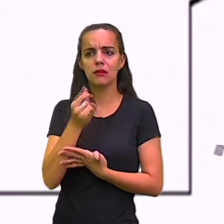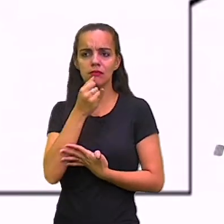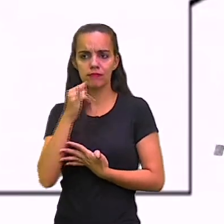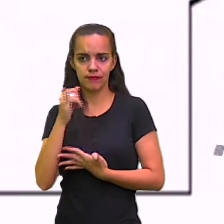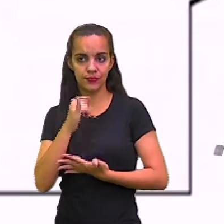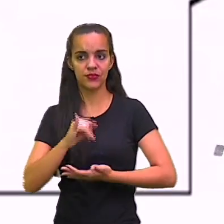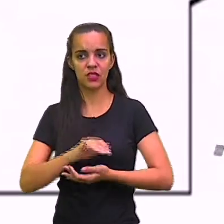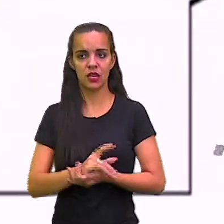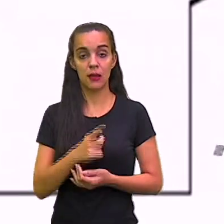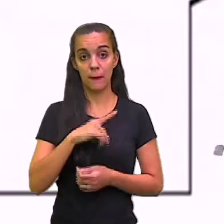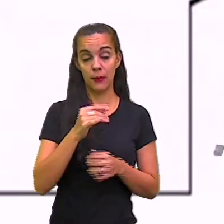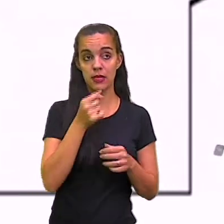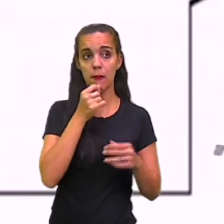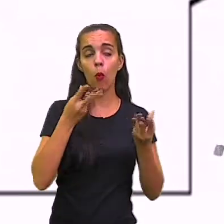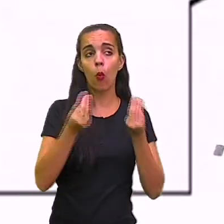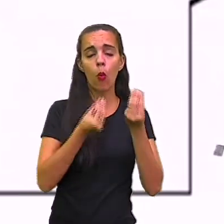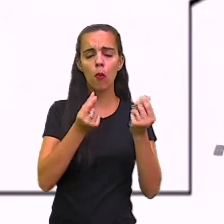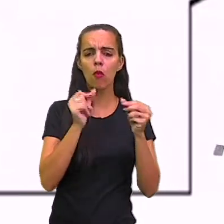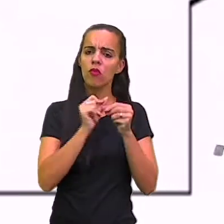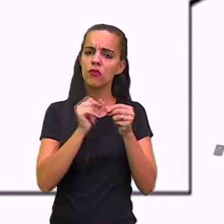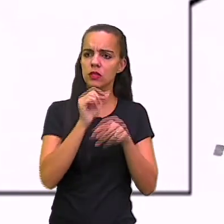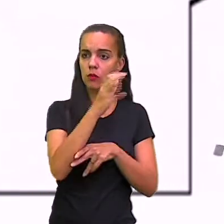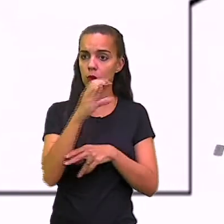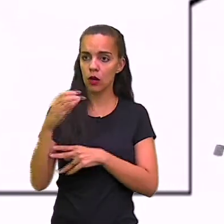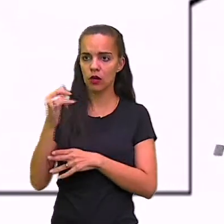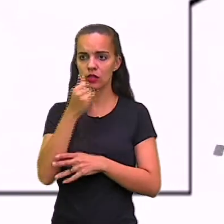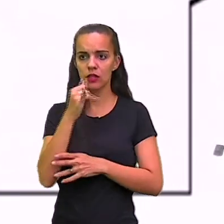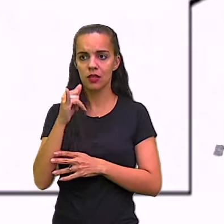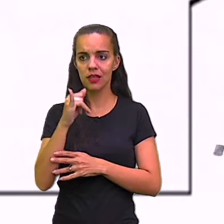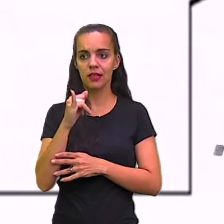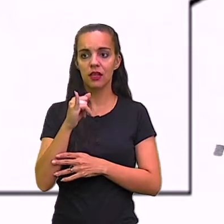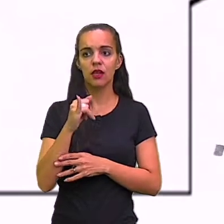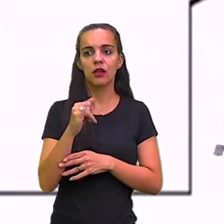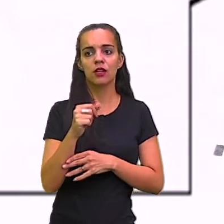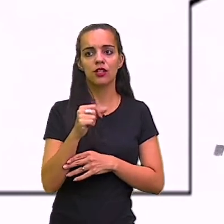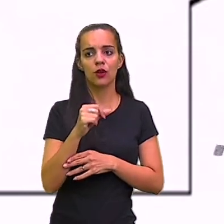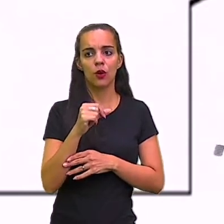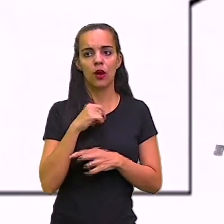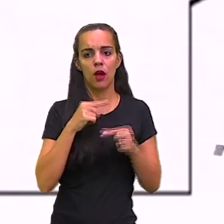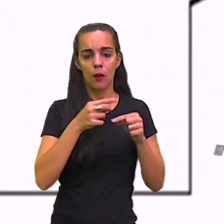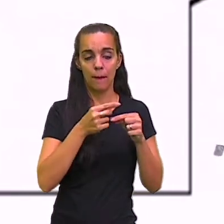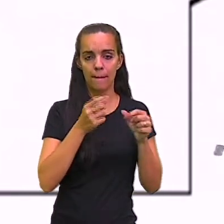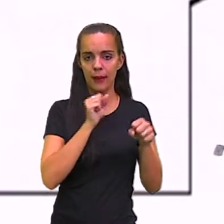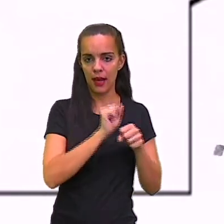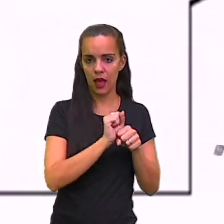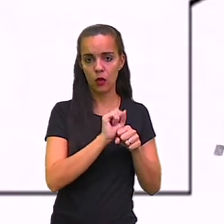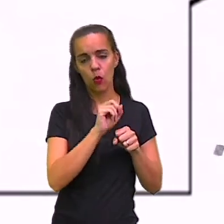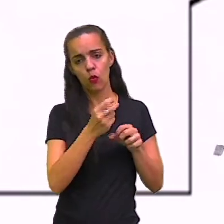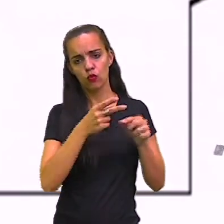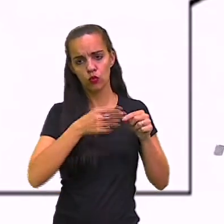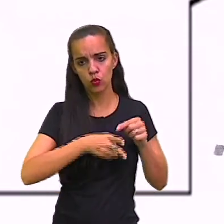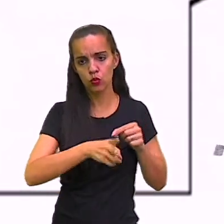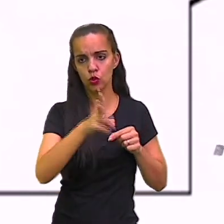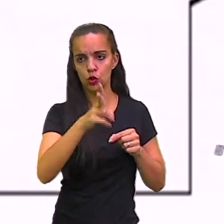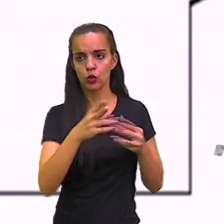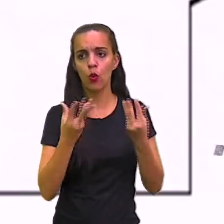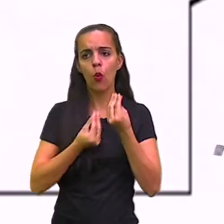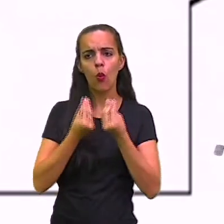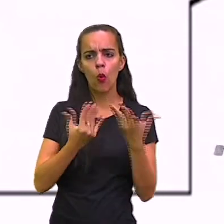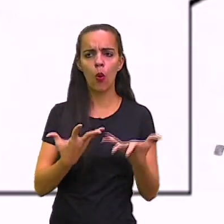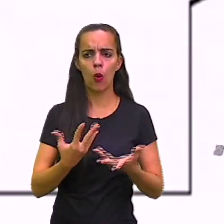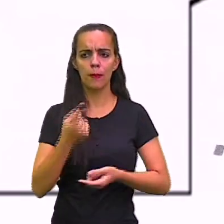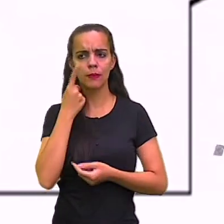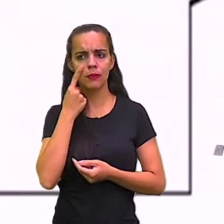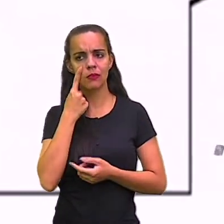transformar uma corrente elétrica alternada em uma corrente elétrica contínua a que ser